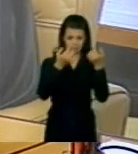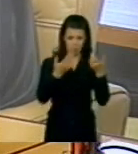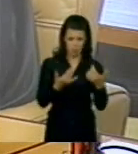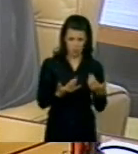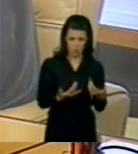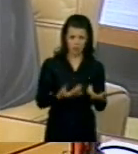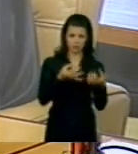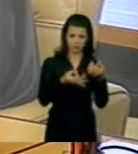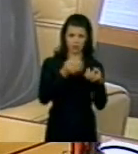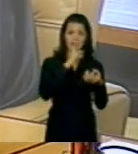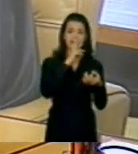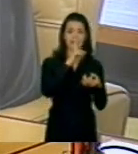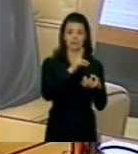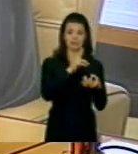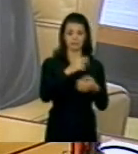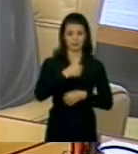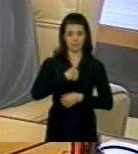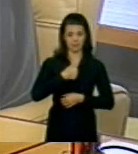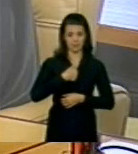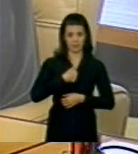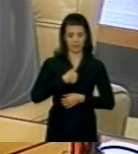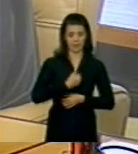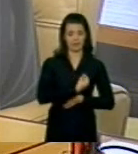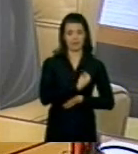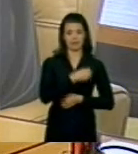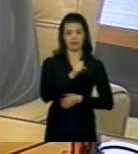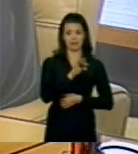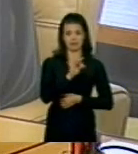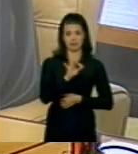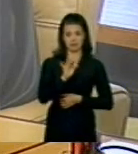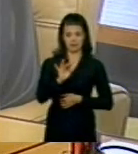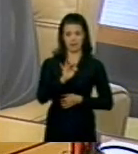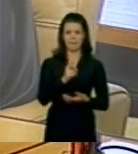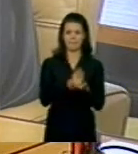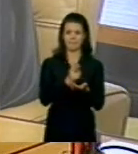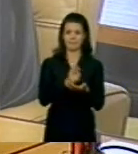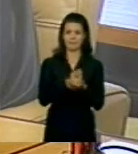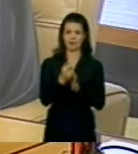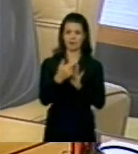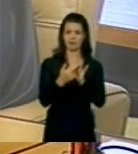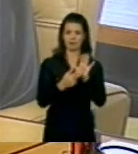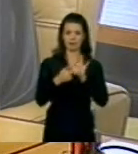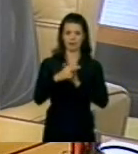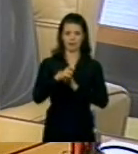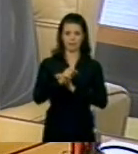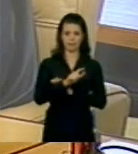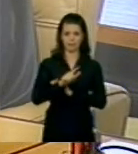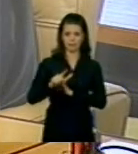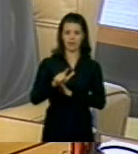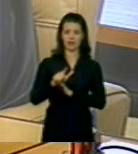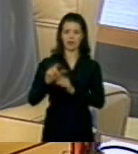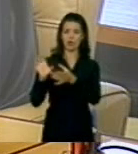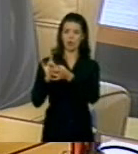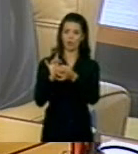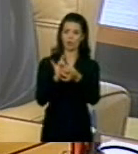o exercício por esta Suprema Corte, mesmo em sede de persecução penal, considerado o contexto que se delineia